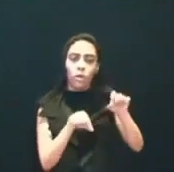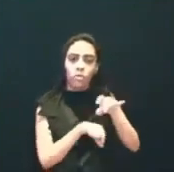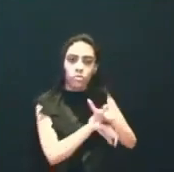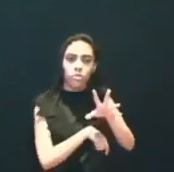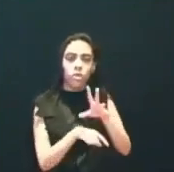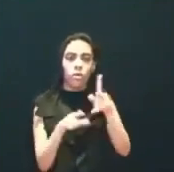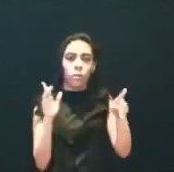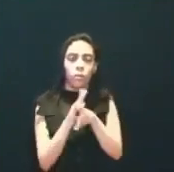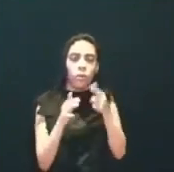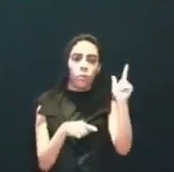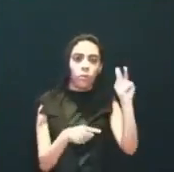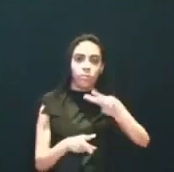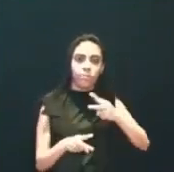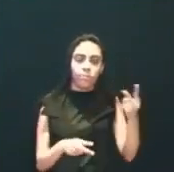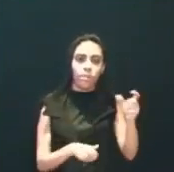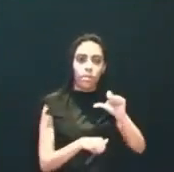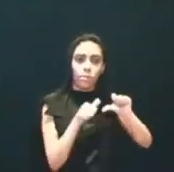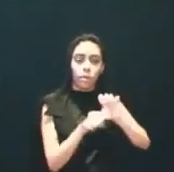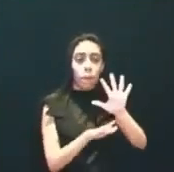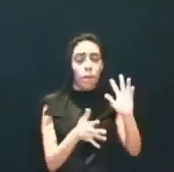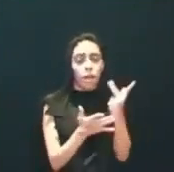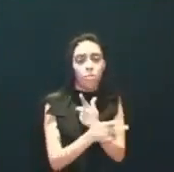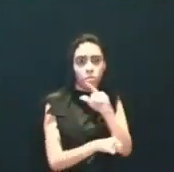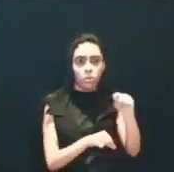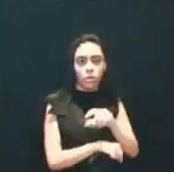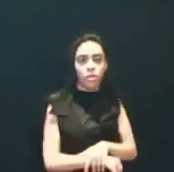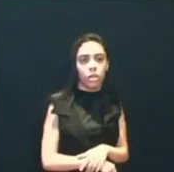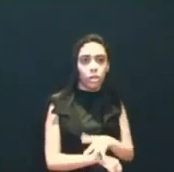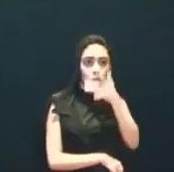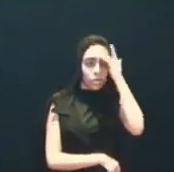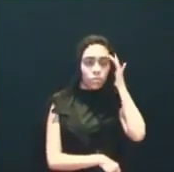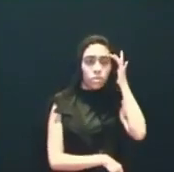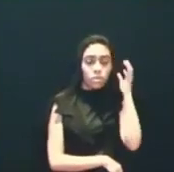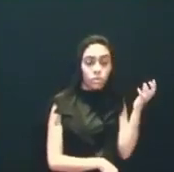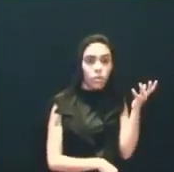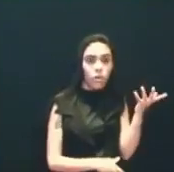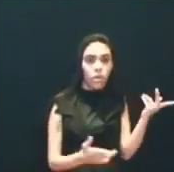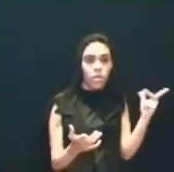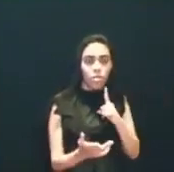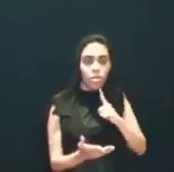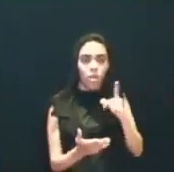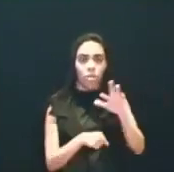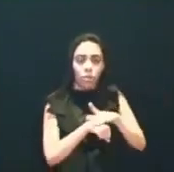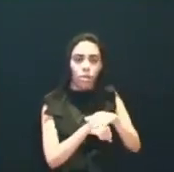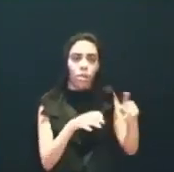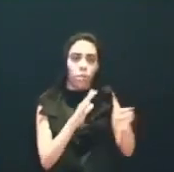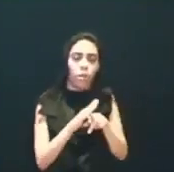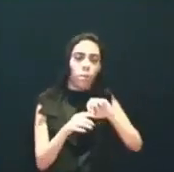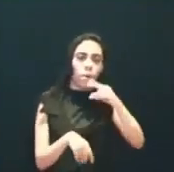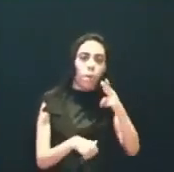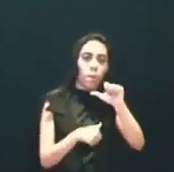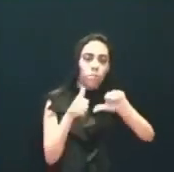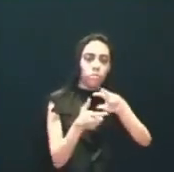ele. Agora, recentemente, os pacientes que têm essa mutação ou que desenvolvem